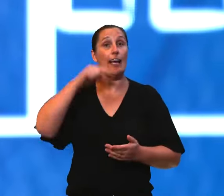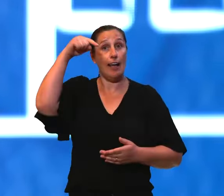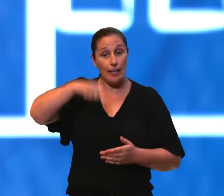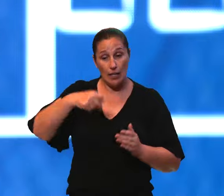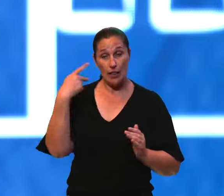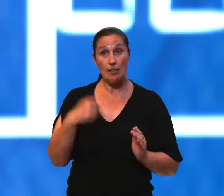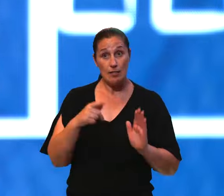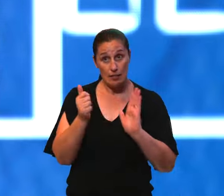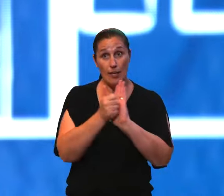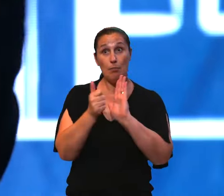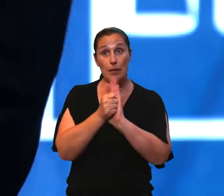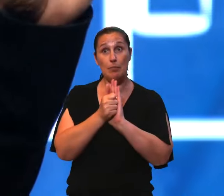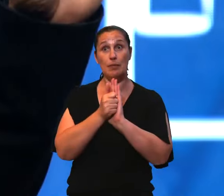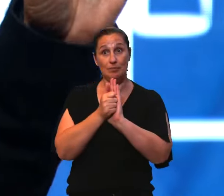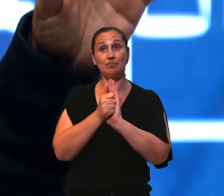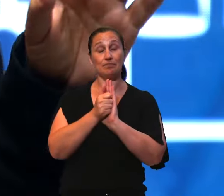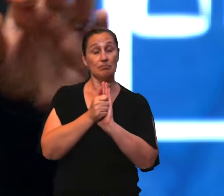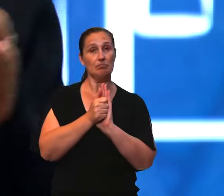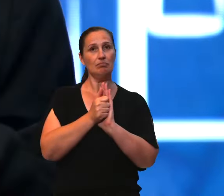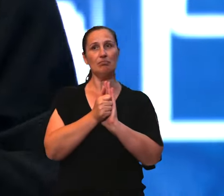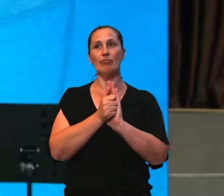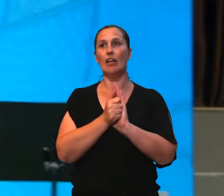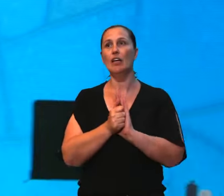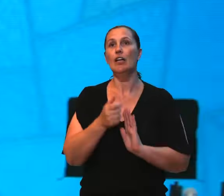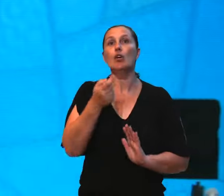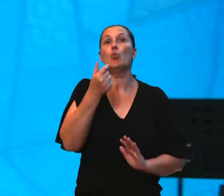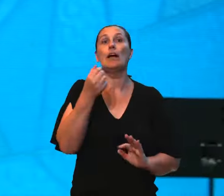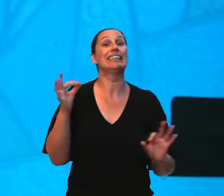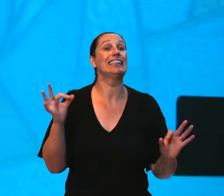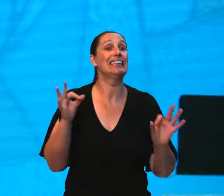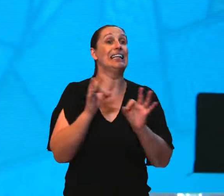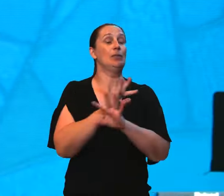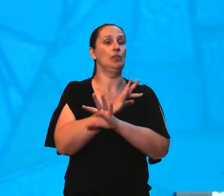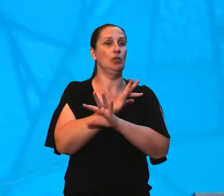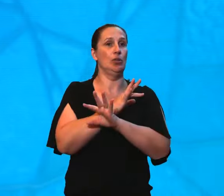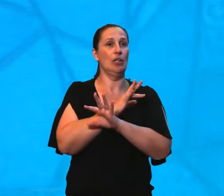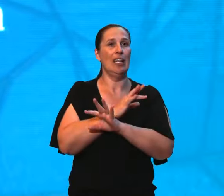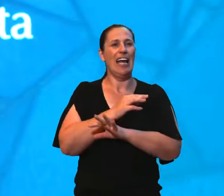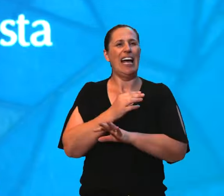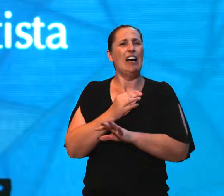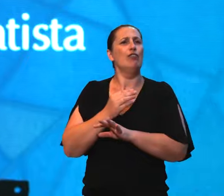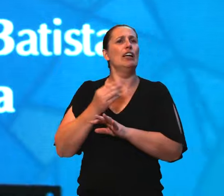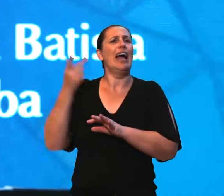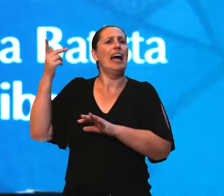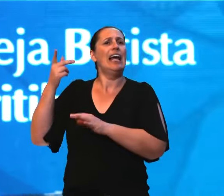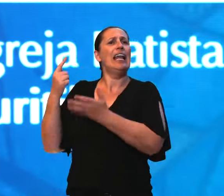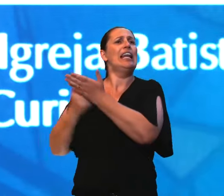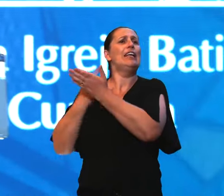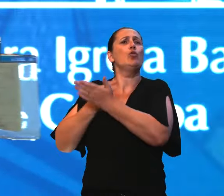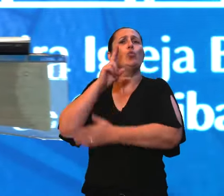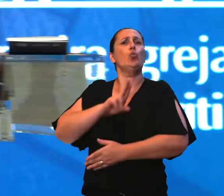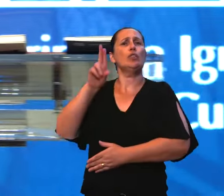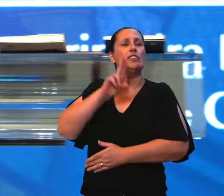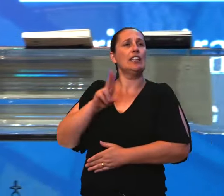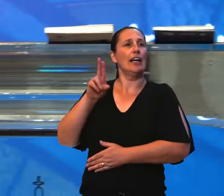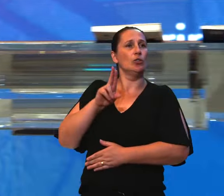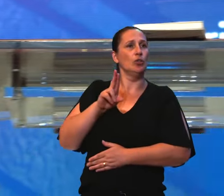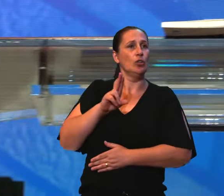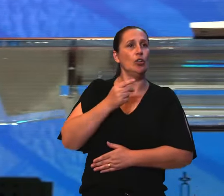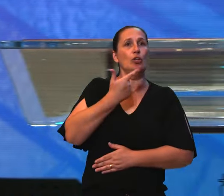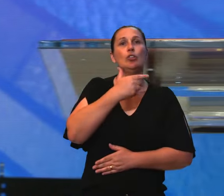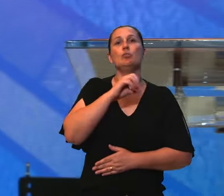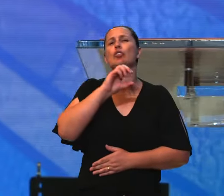esse livro e esse livro quando esgotou ele foi pro site do livro usado na época em 2018 quando ele saiu tava R